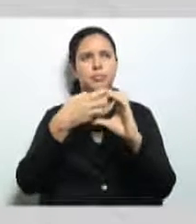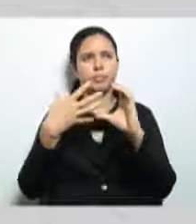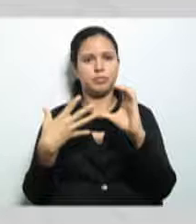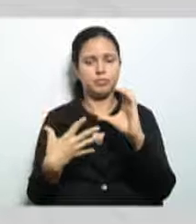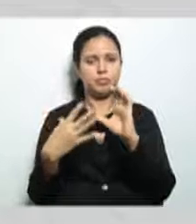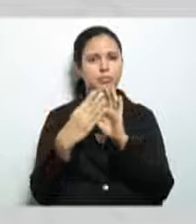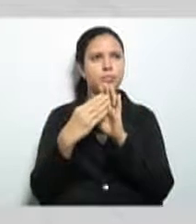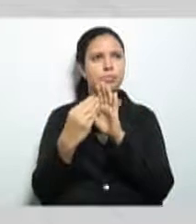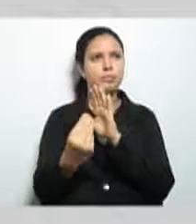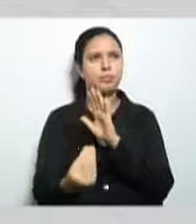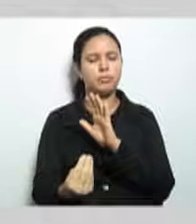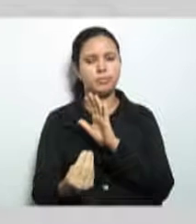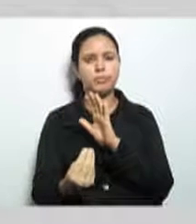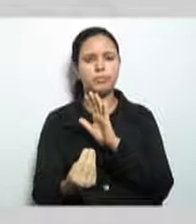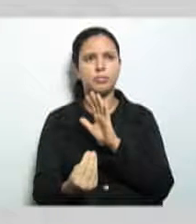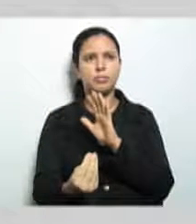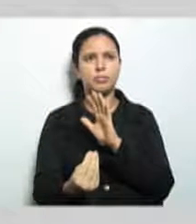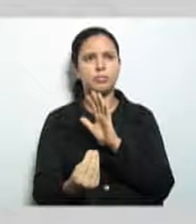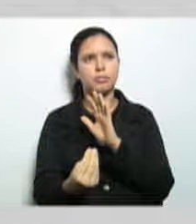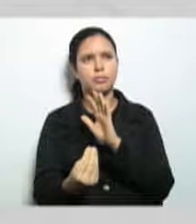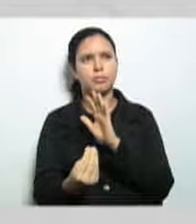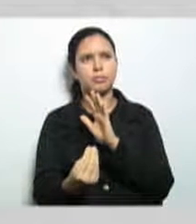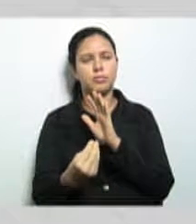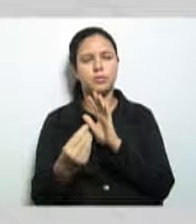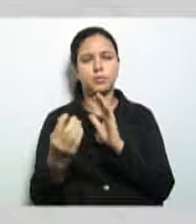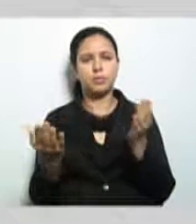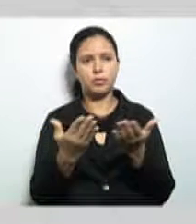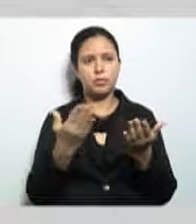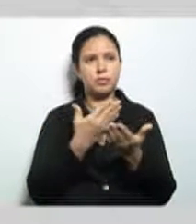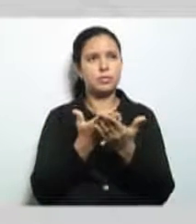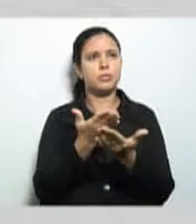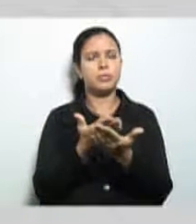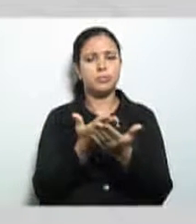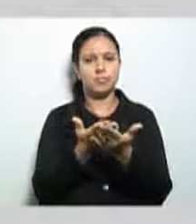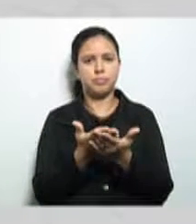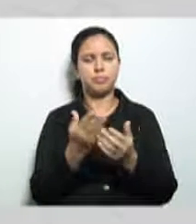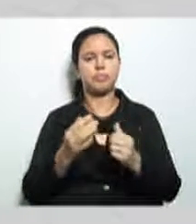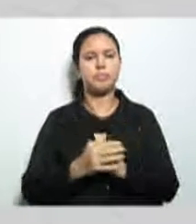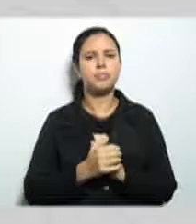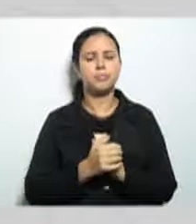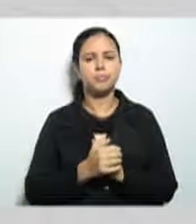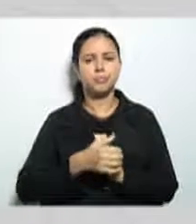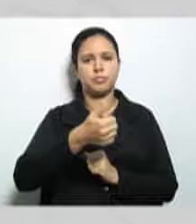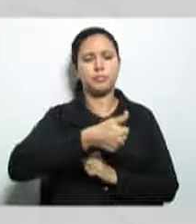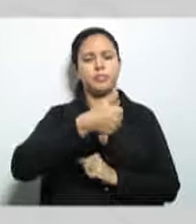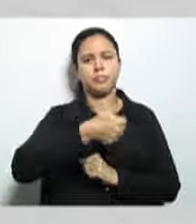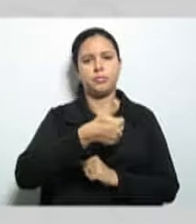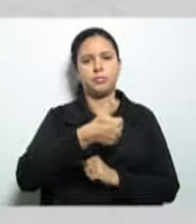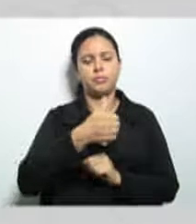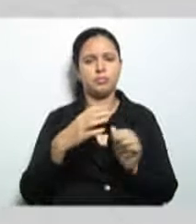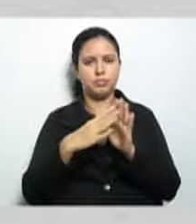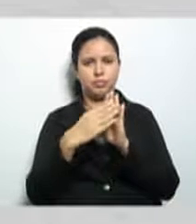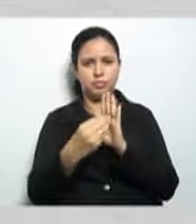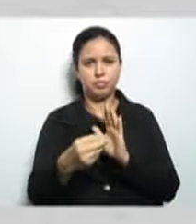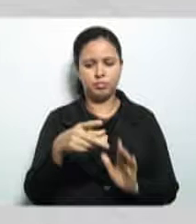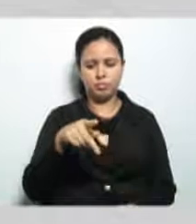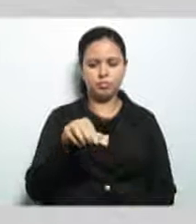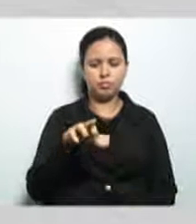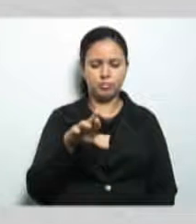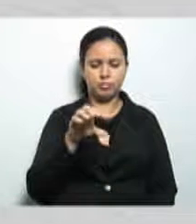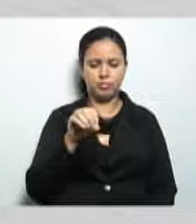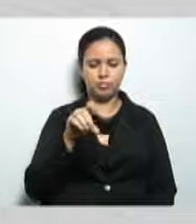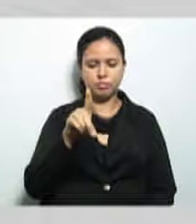desses modelos baseados naquilo que nós vimos na aula de hoje. O primeiro é o modo de